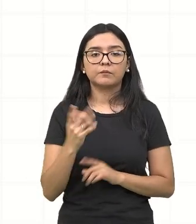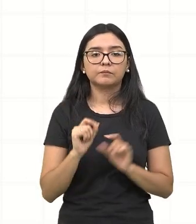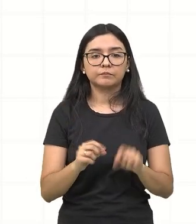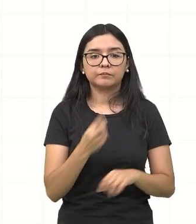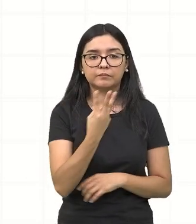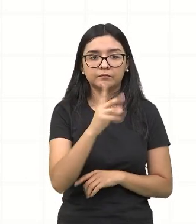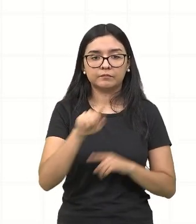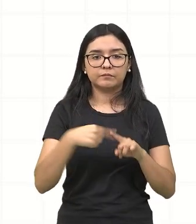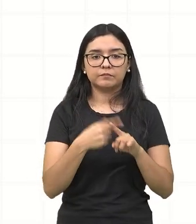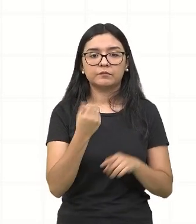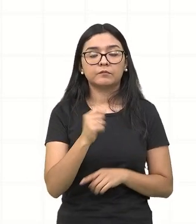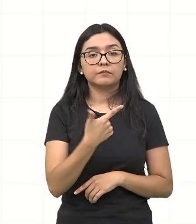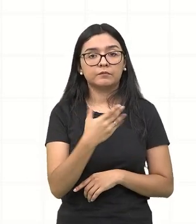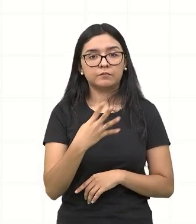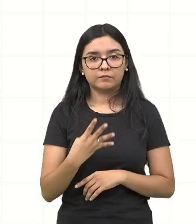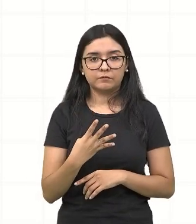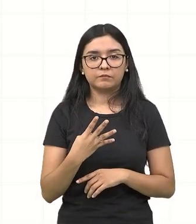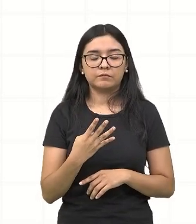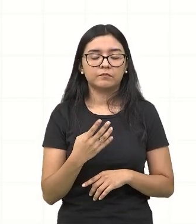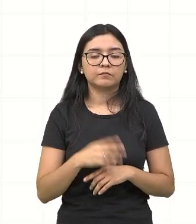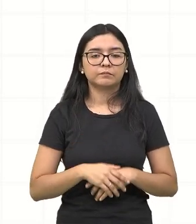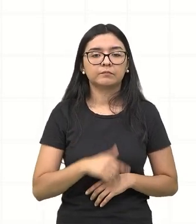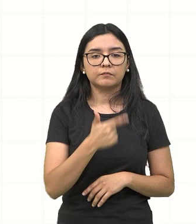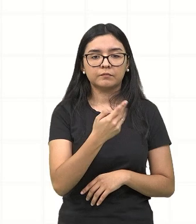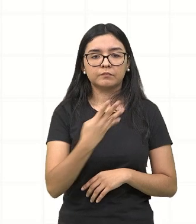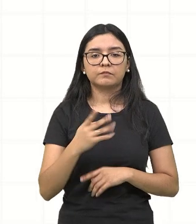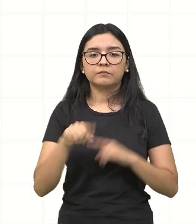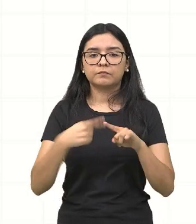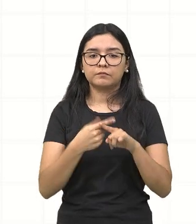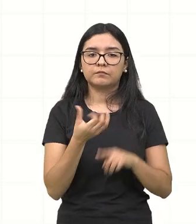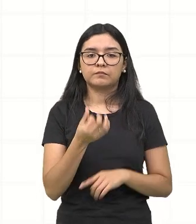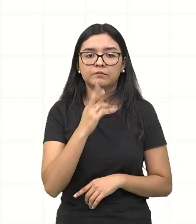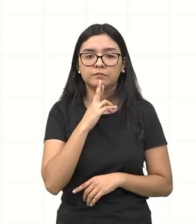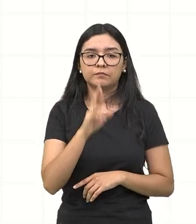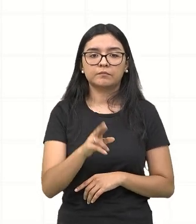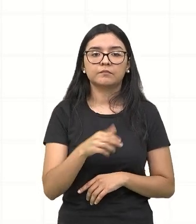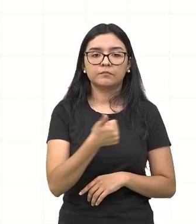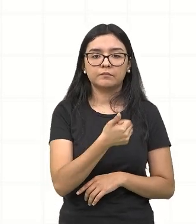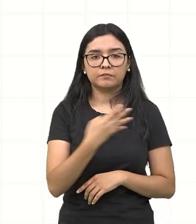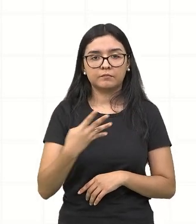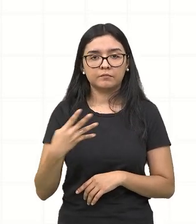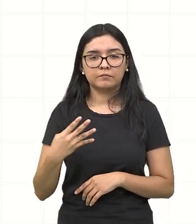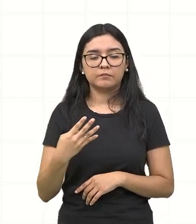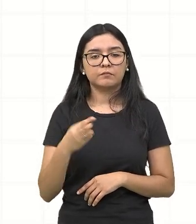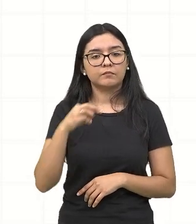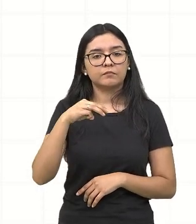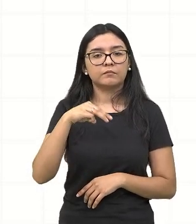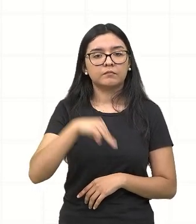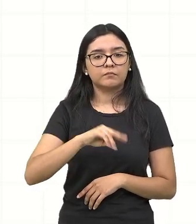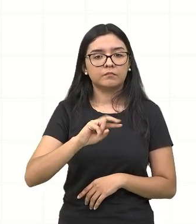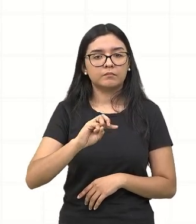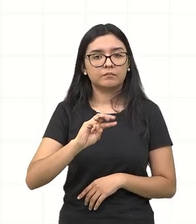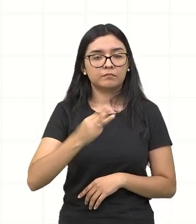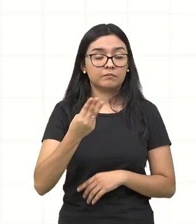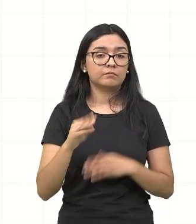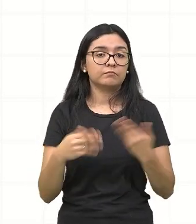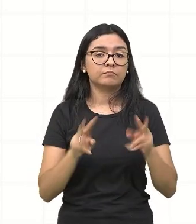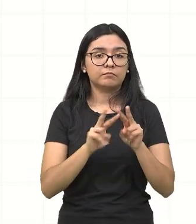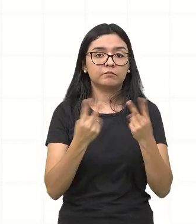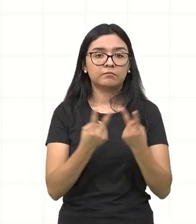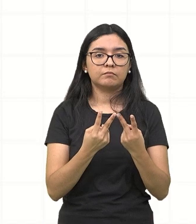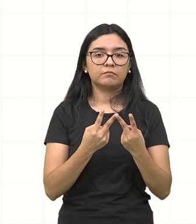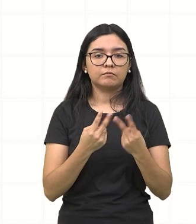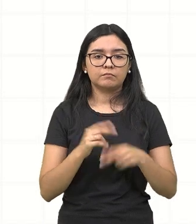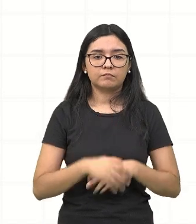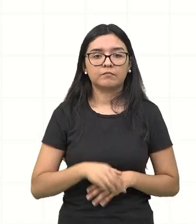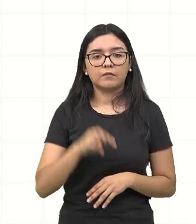8 é 24. E 24 vezes 6 é 144. E aí, por se tratar de volume, volume é expresso